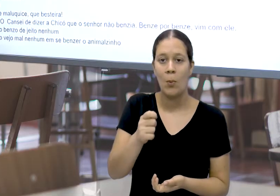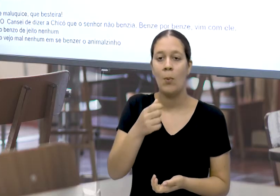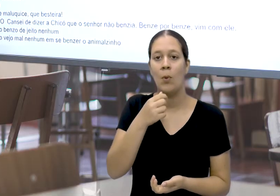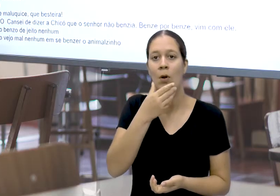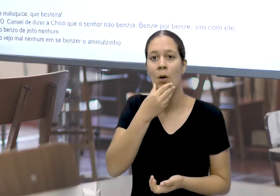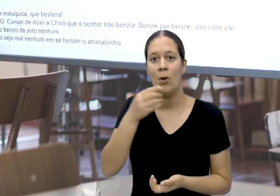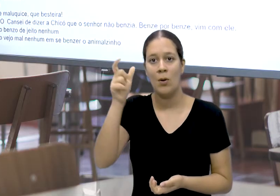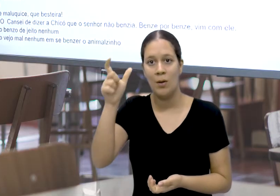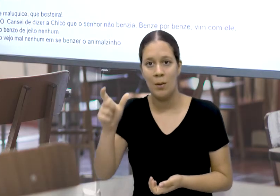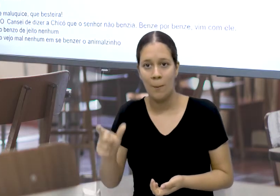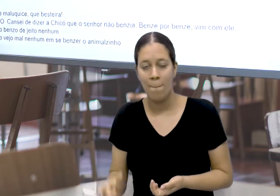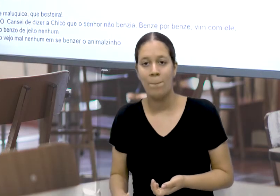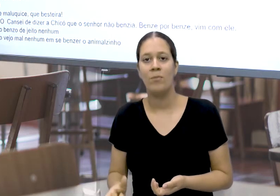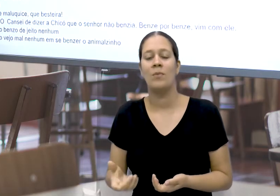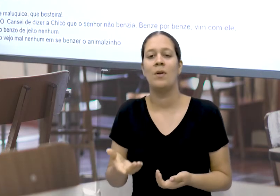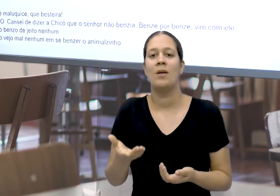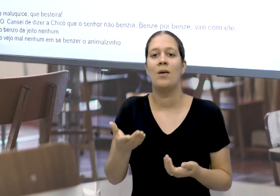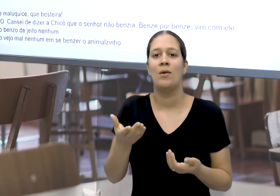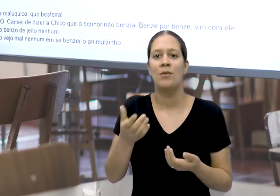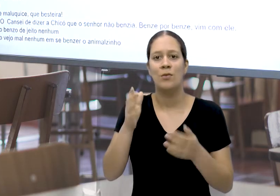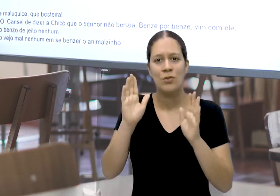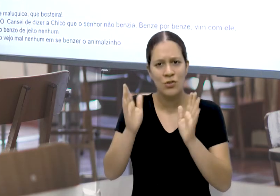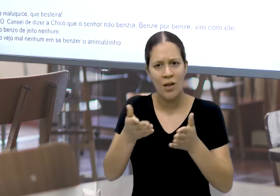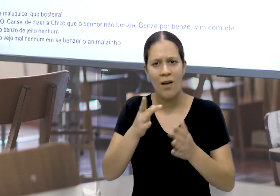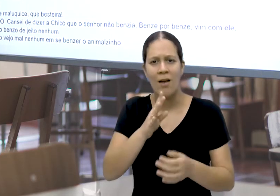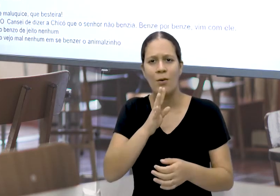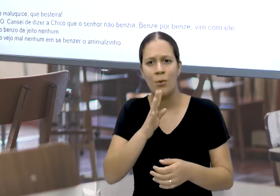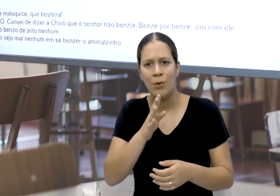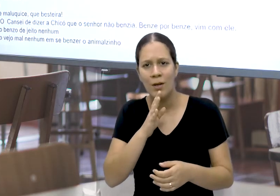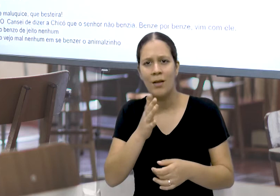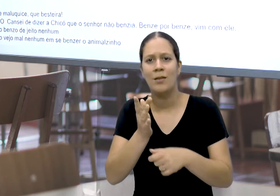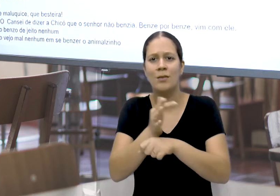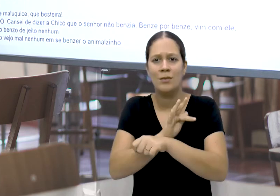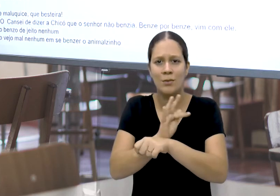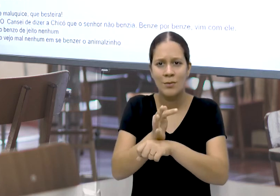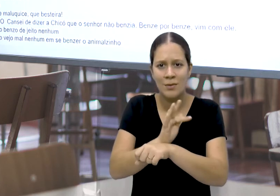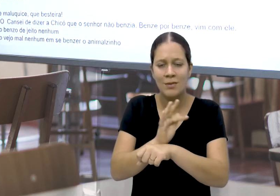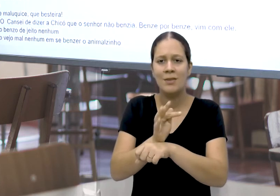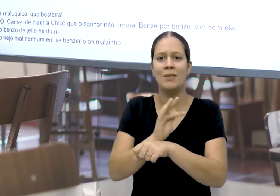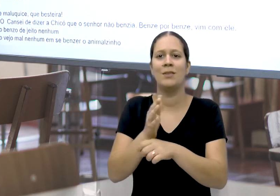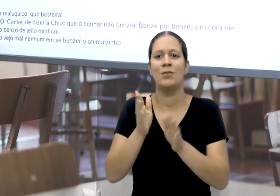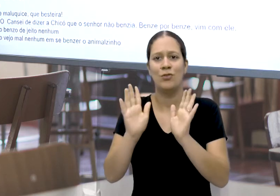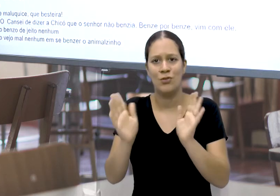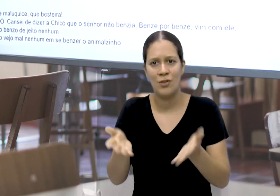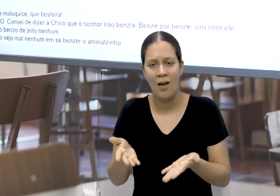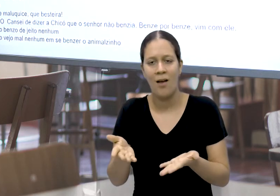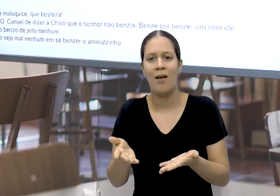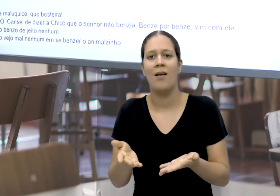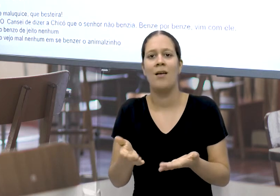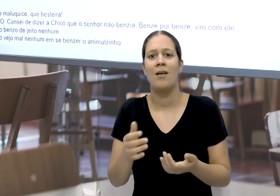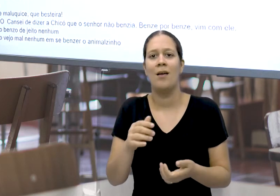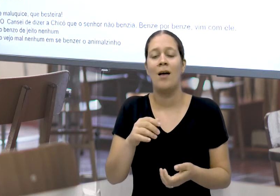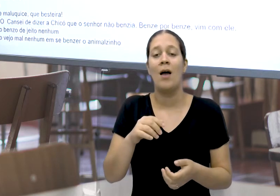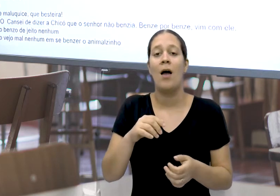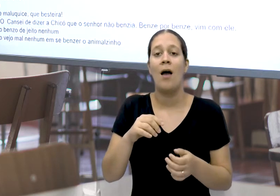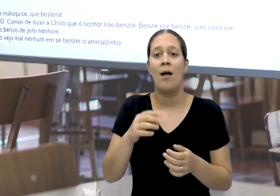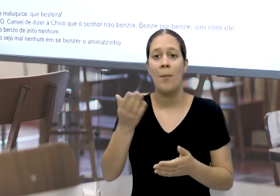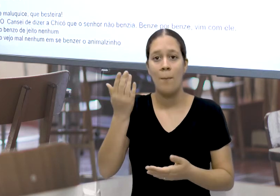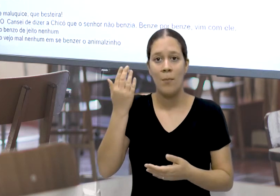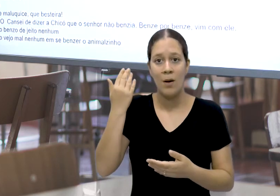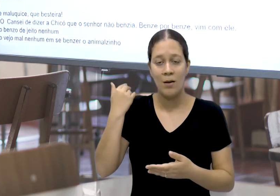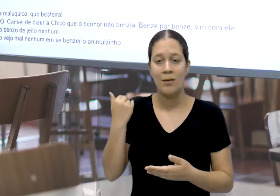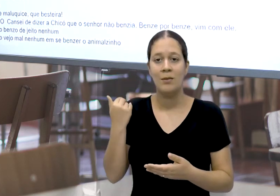a cadela do Major Antônio Moraes. Essa cena todo mundo já conhece, né? Todo mundo conhece também o Auto da Compadecida. O Auto da